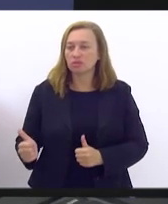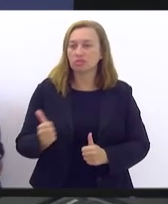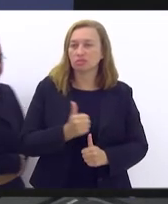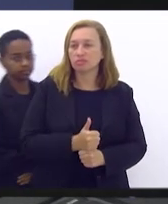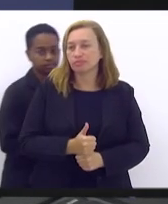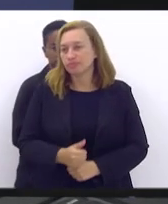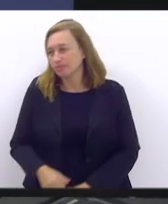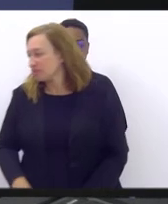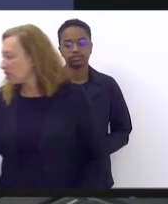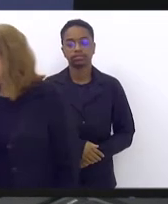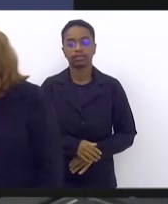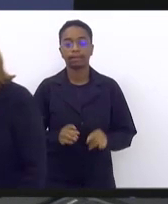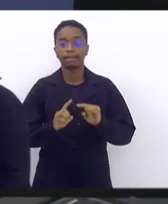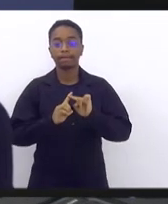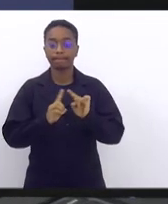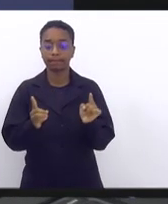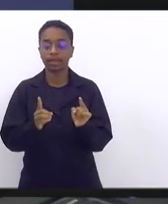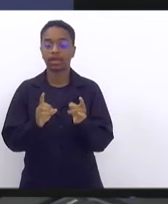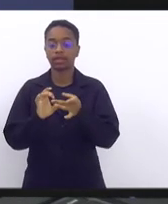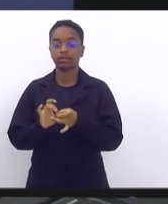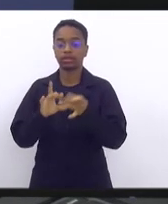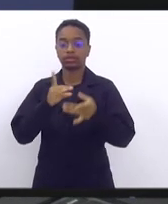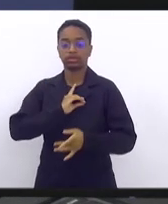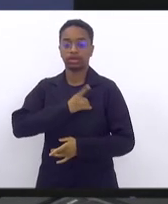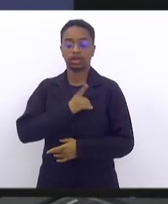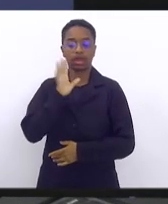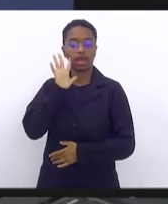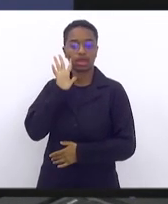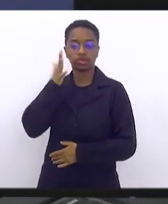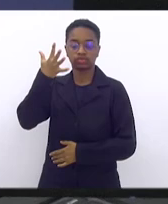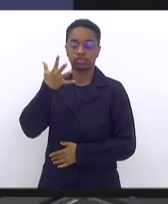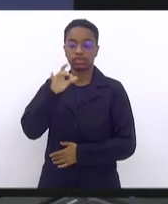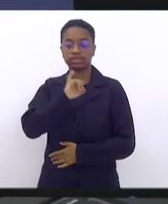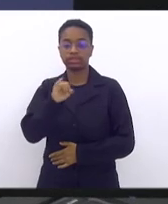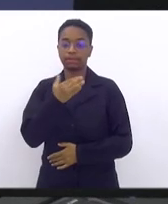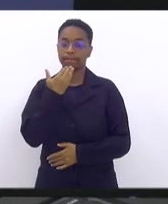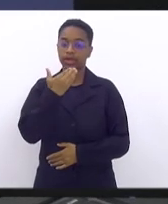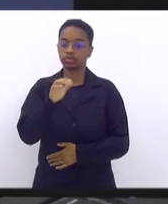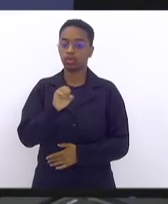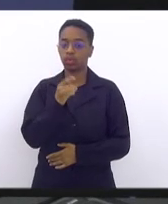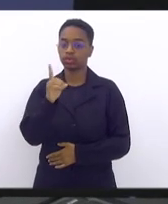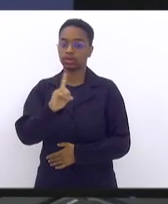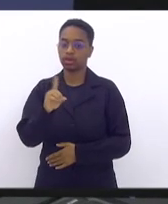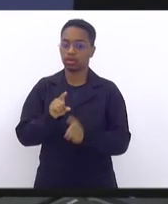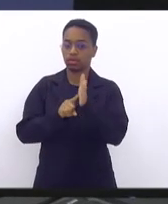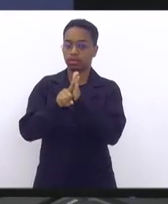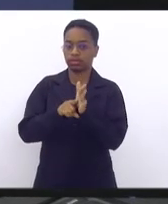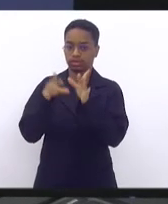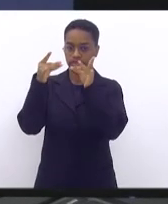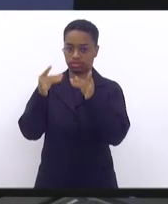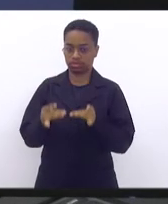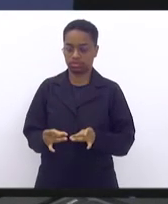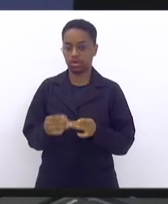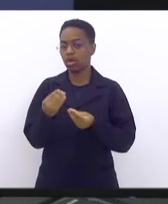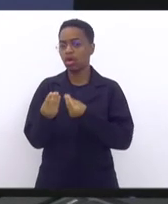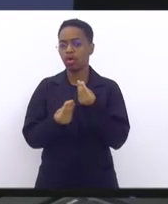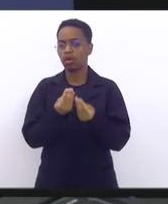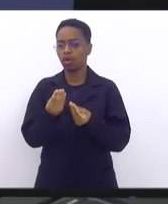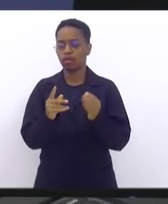triagem, deixando a cargo do delegado de polícia requisitar ou não o exame pericial.